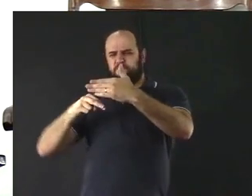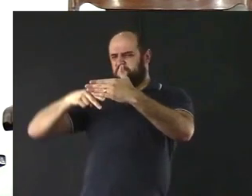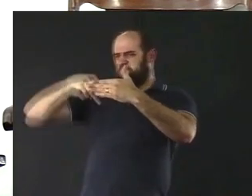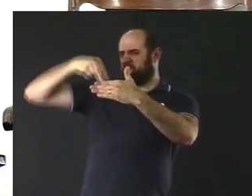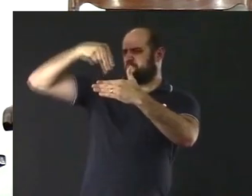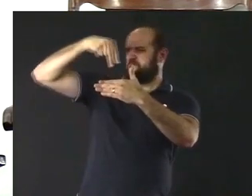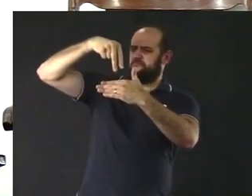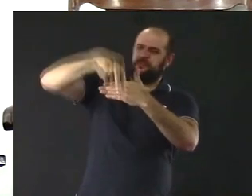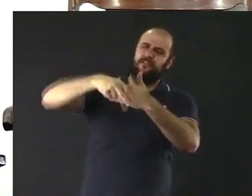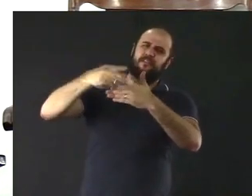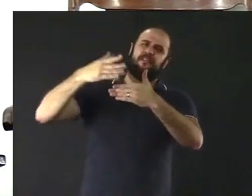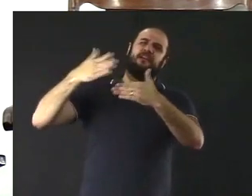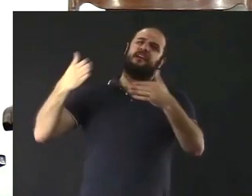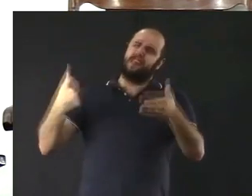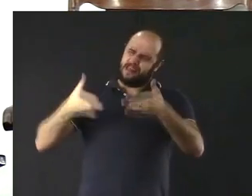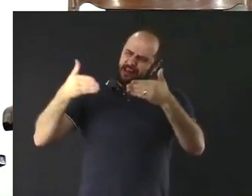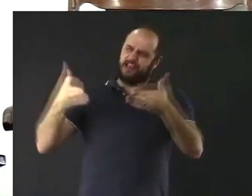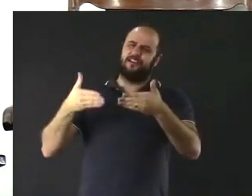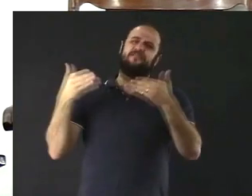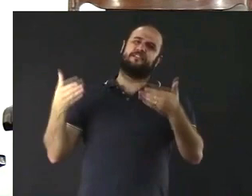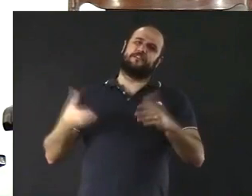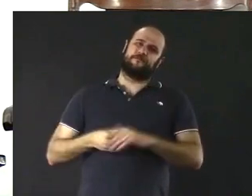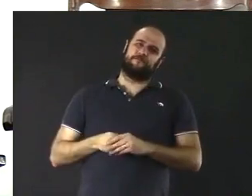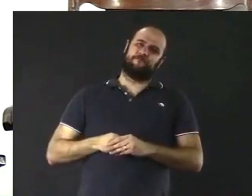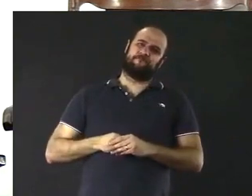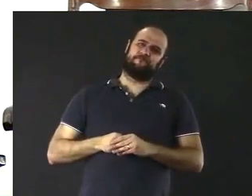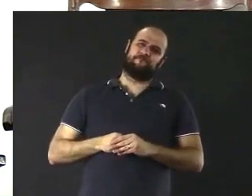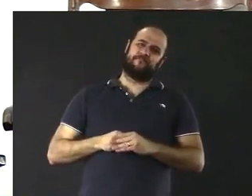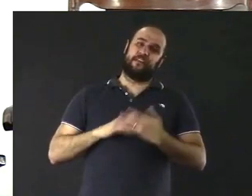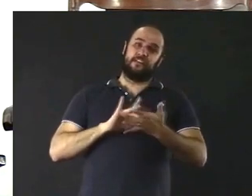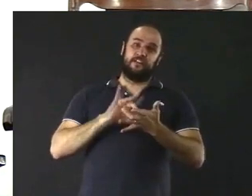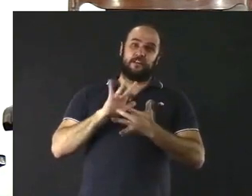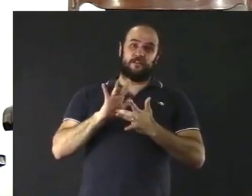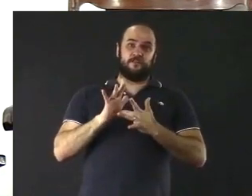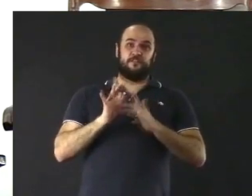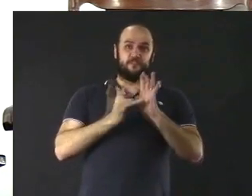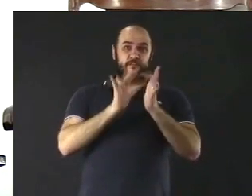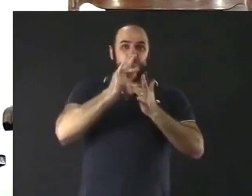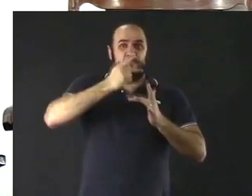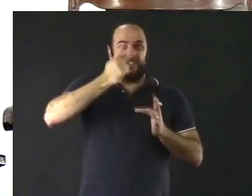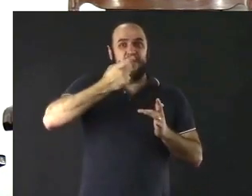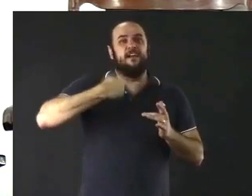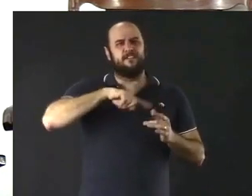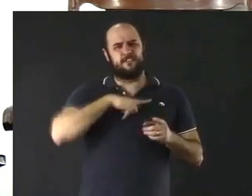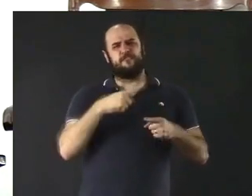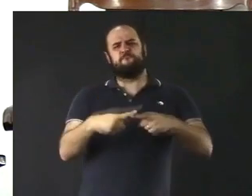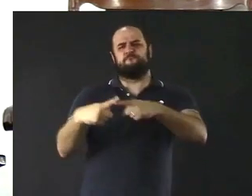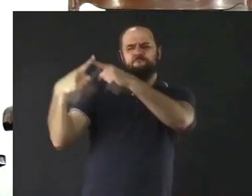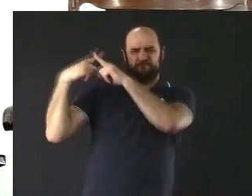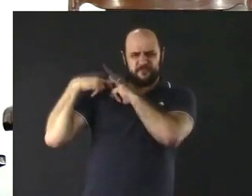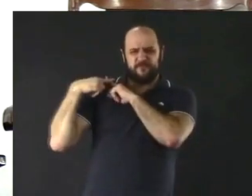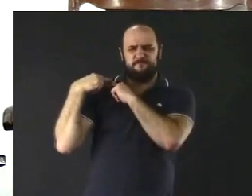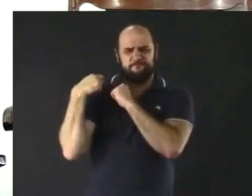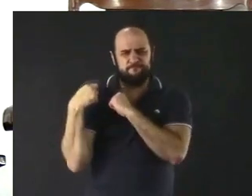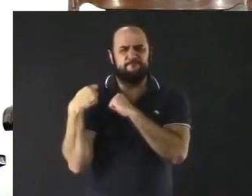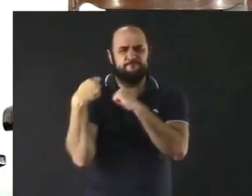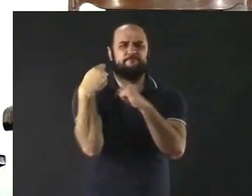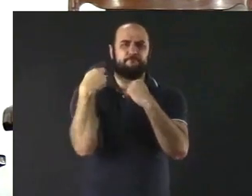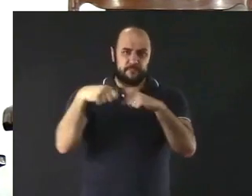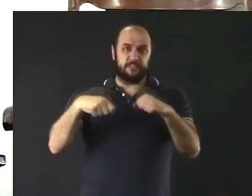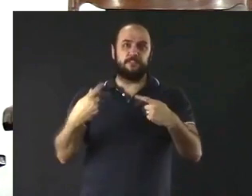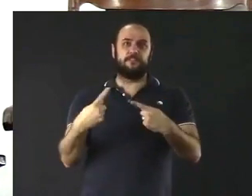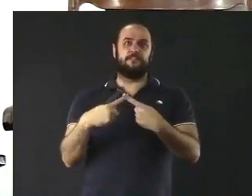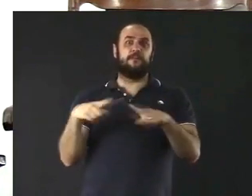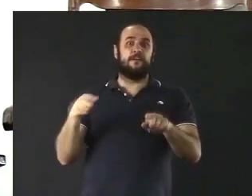uma maneira mais leve. Jesus disse, para segui-lo nós precisamos carregar a cruz, mas essa cruz agora